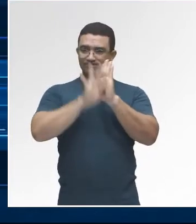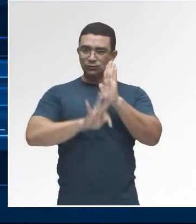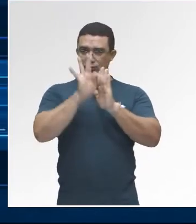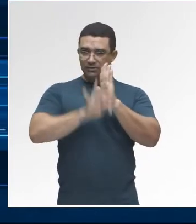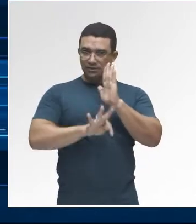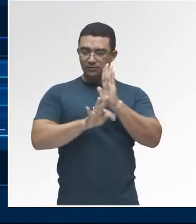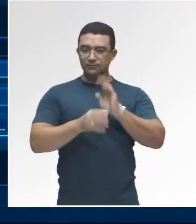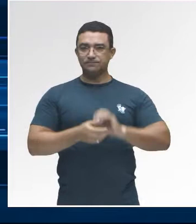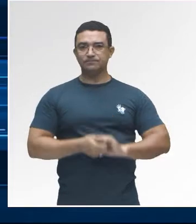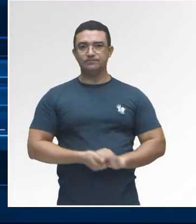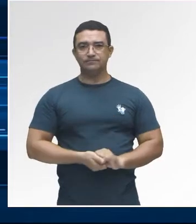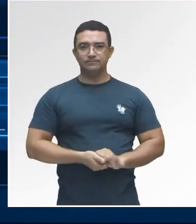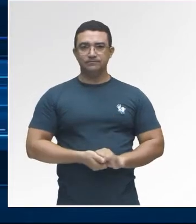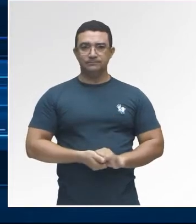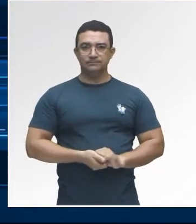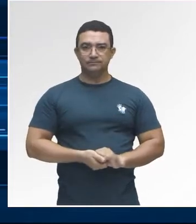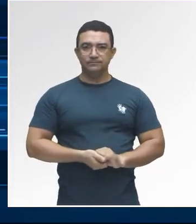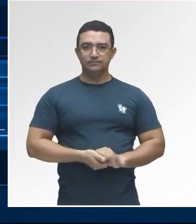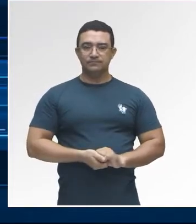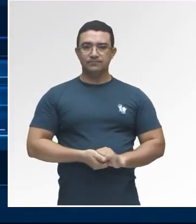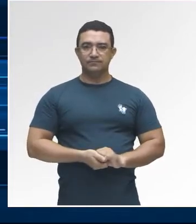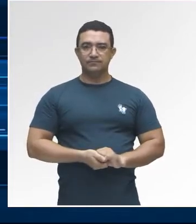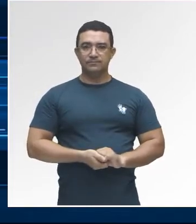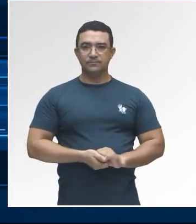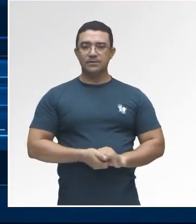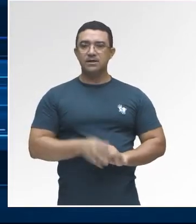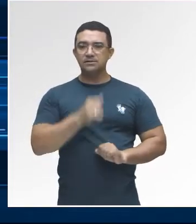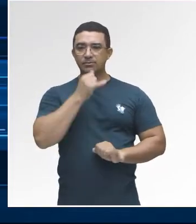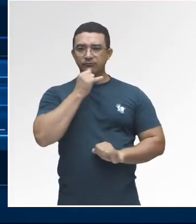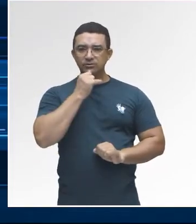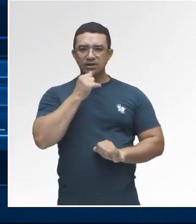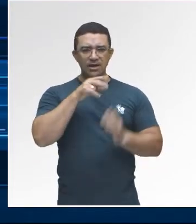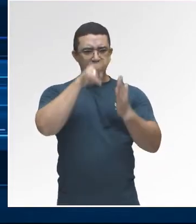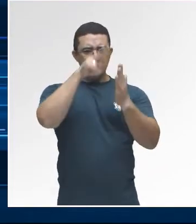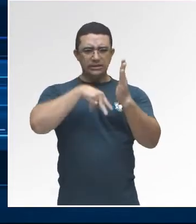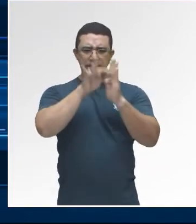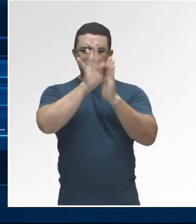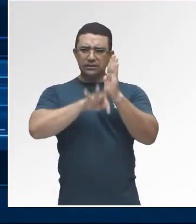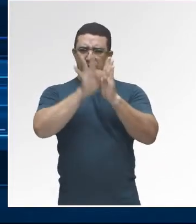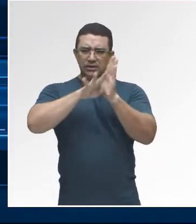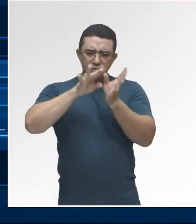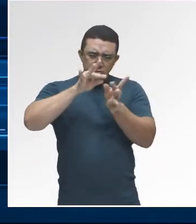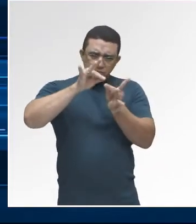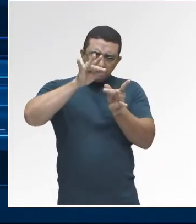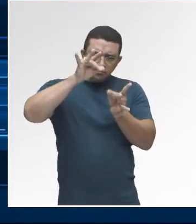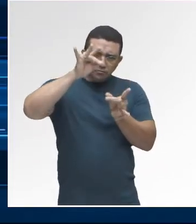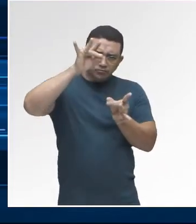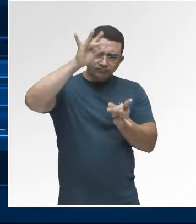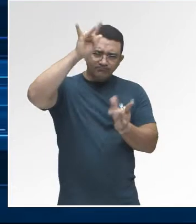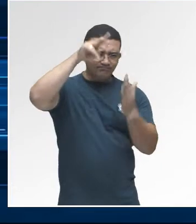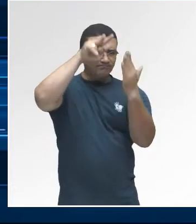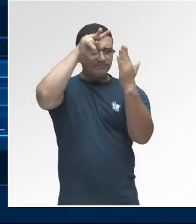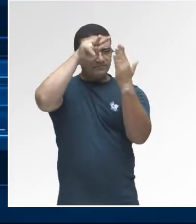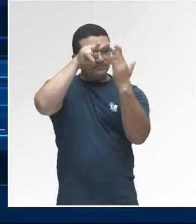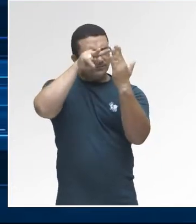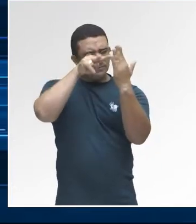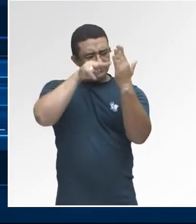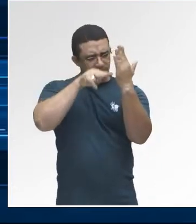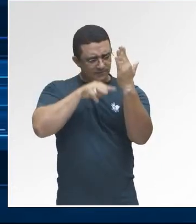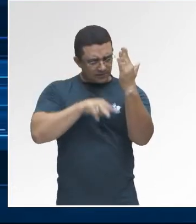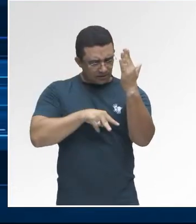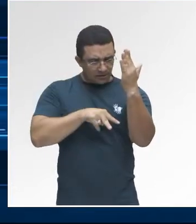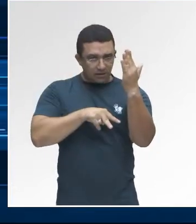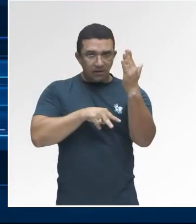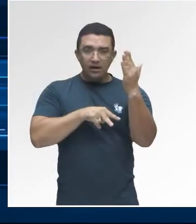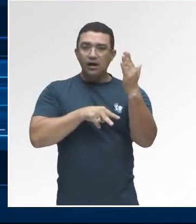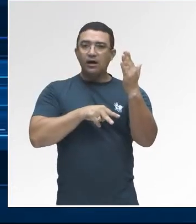ler o texto? Você quer ler o texto detalhadamente para responder várias perguntas detalhadas ou quer saber só o